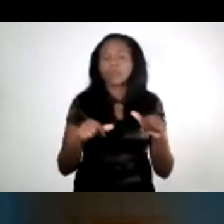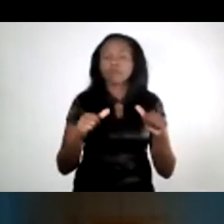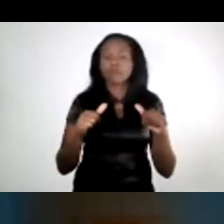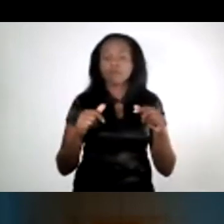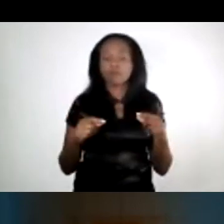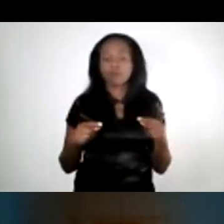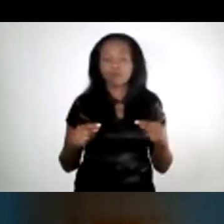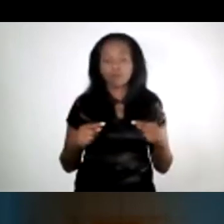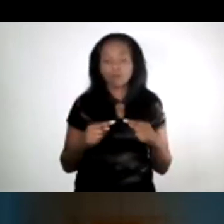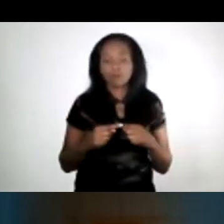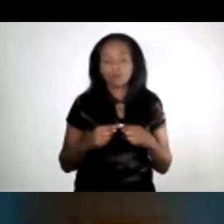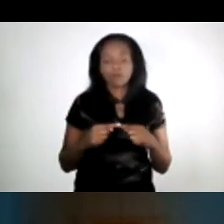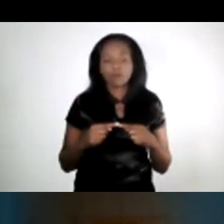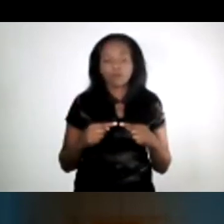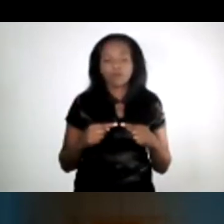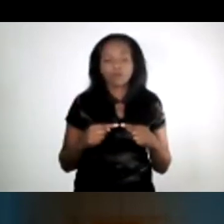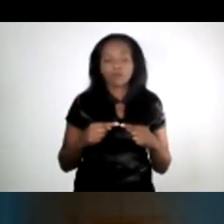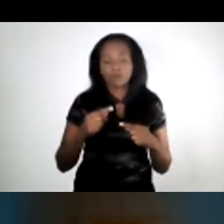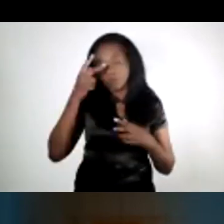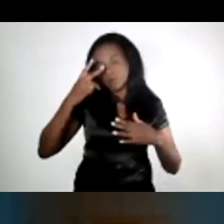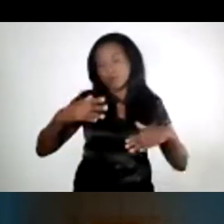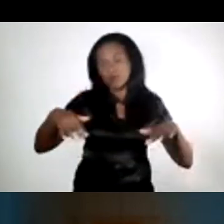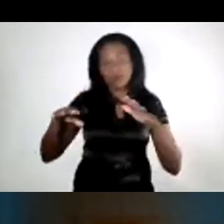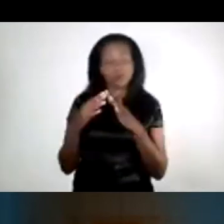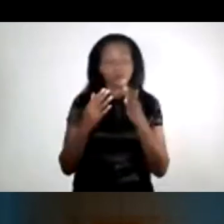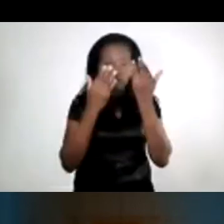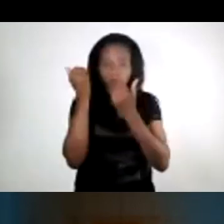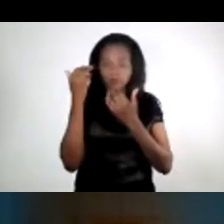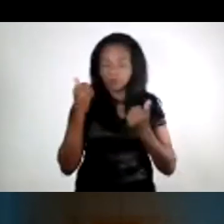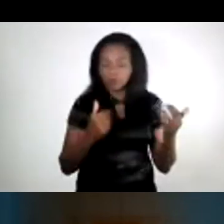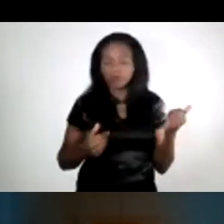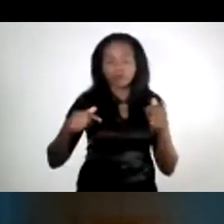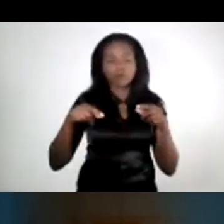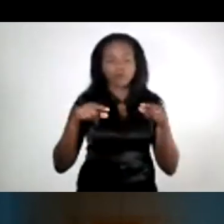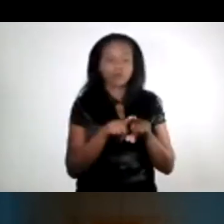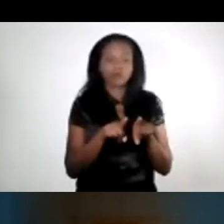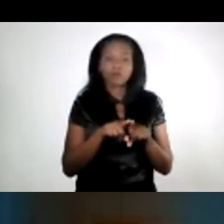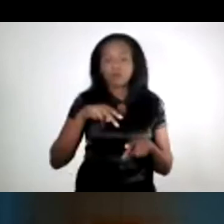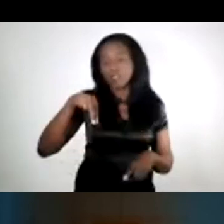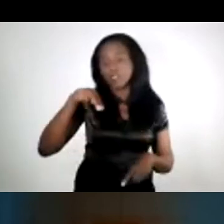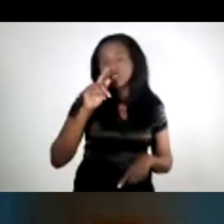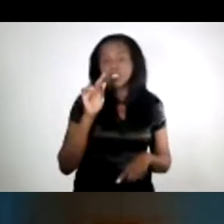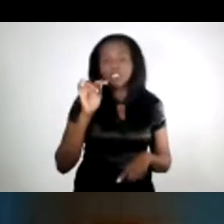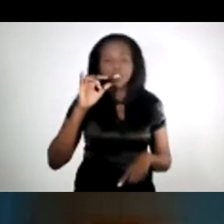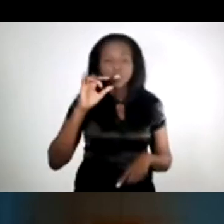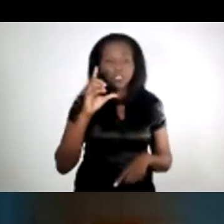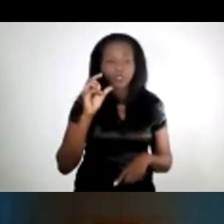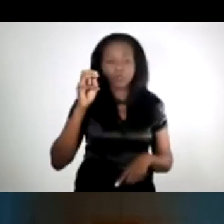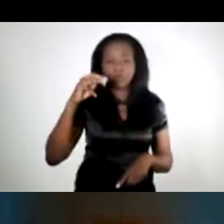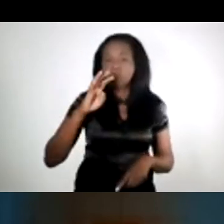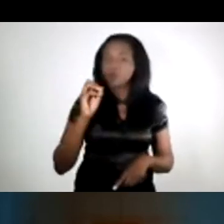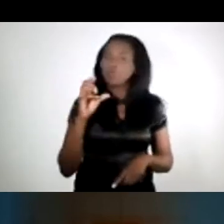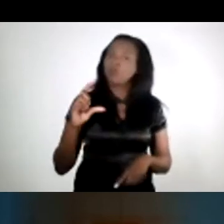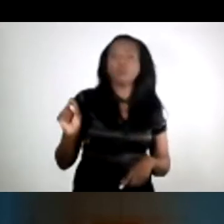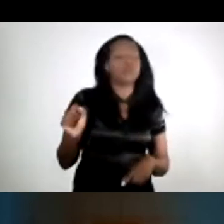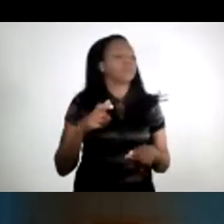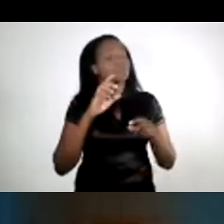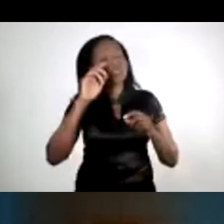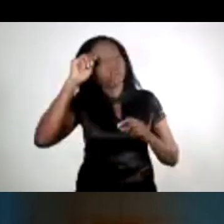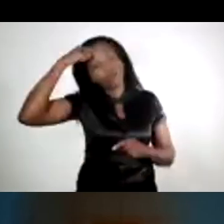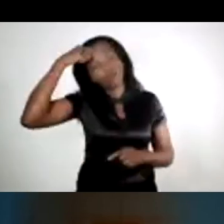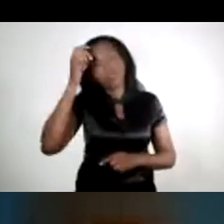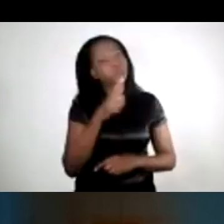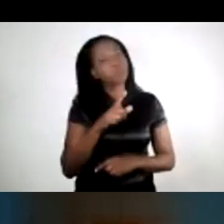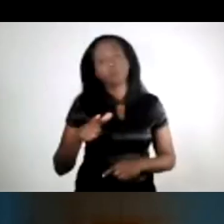que os povos indígenas e quilombolas e povos negros nunca tiveram direito, né? Tem que lutar para ter direito à terra,